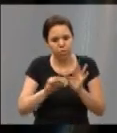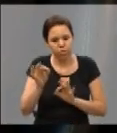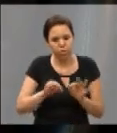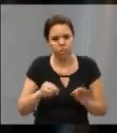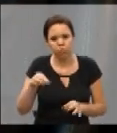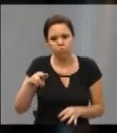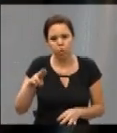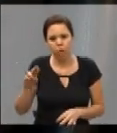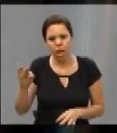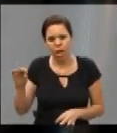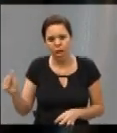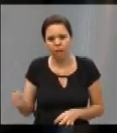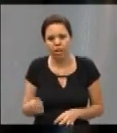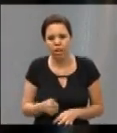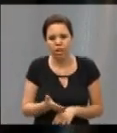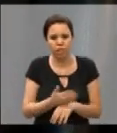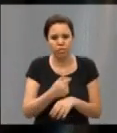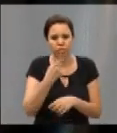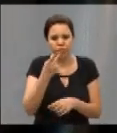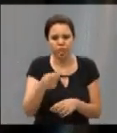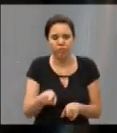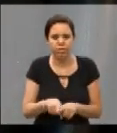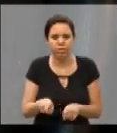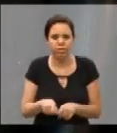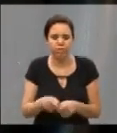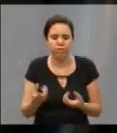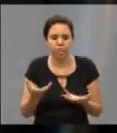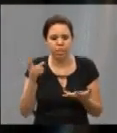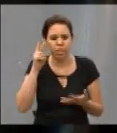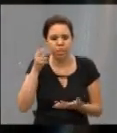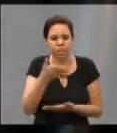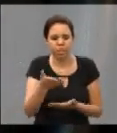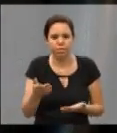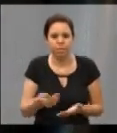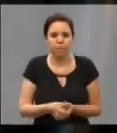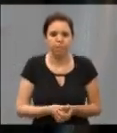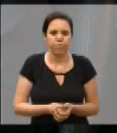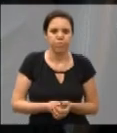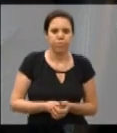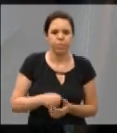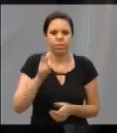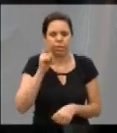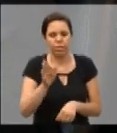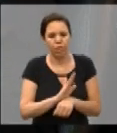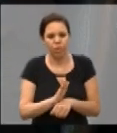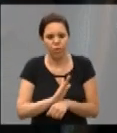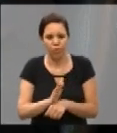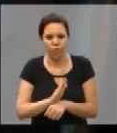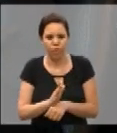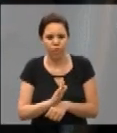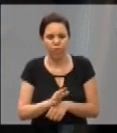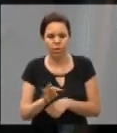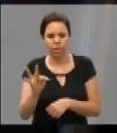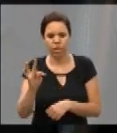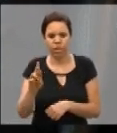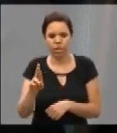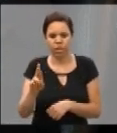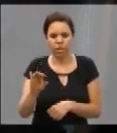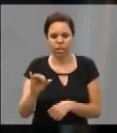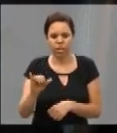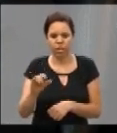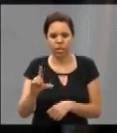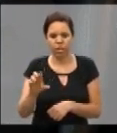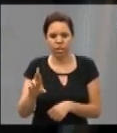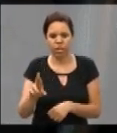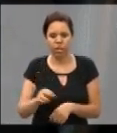Moara. Antes de falar de projeto, eu queria lembrar de assistir o trailer do filme, que é assim bem legal. O trailer vai